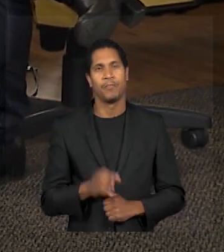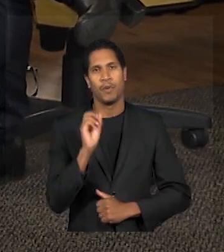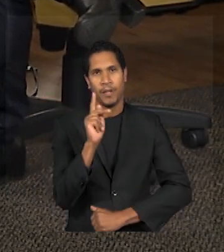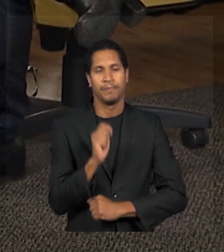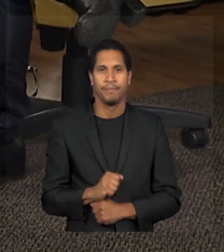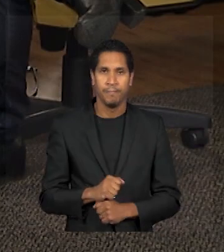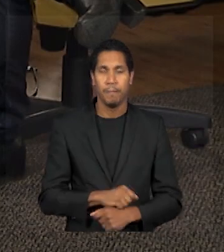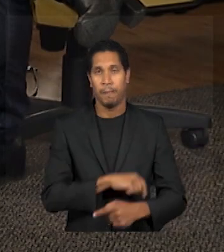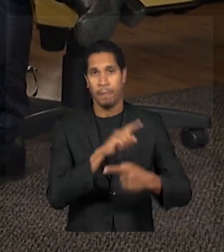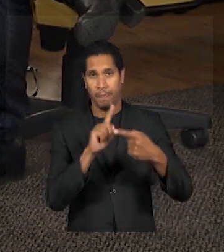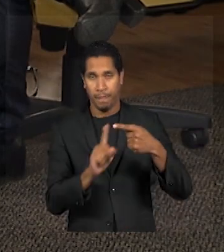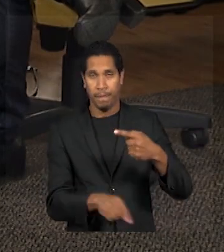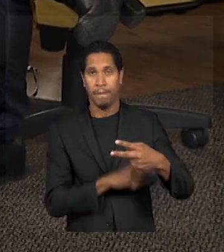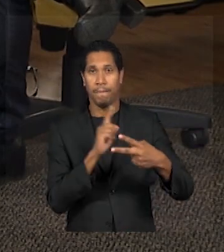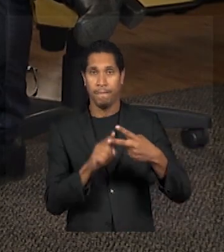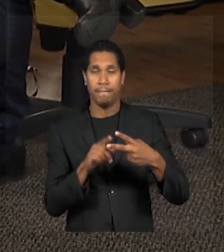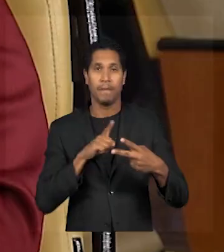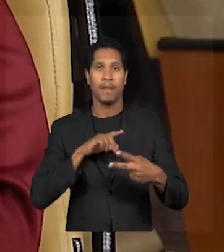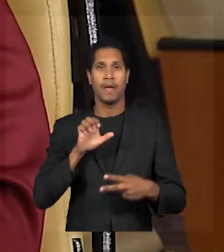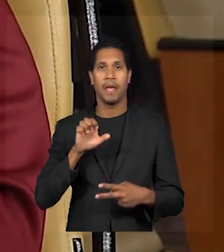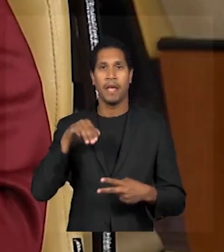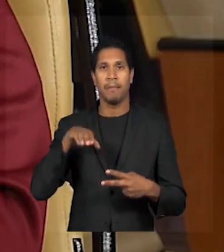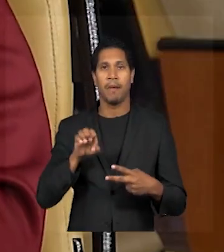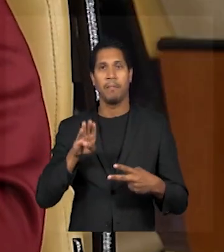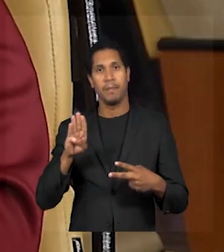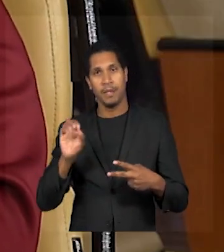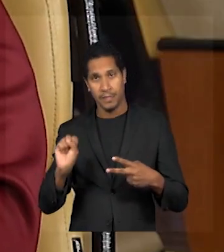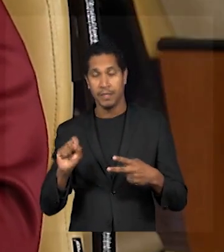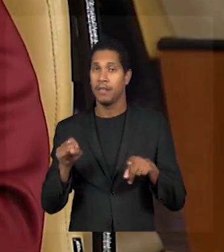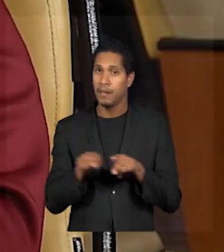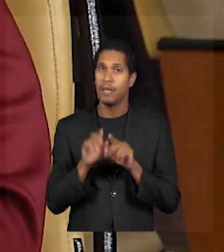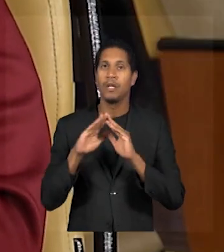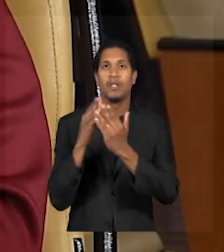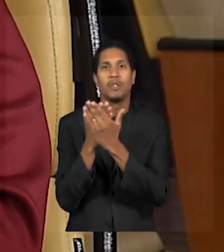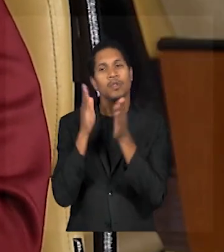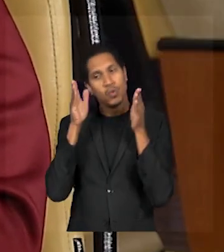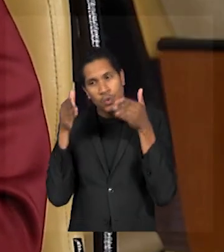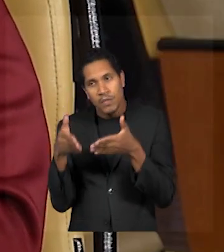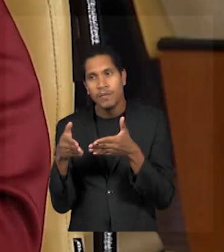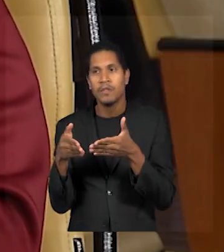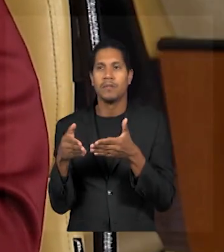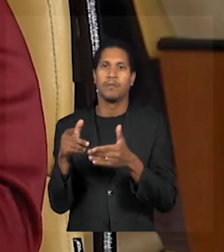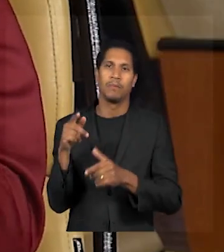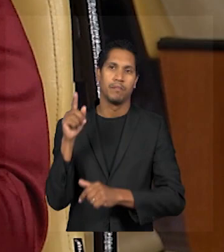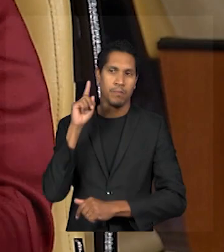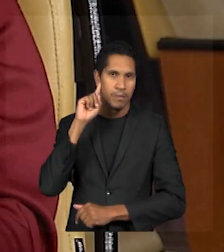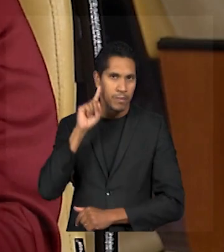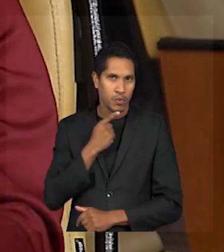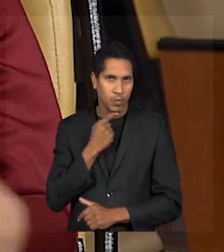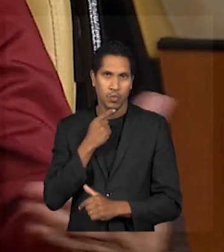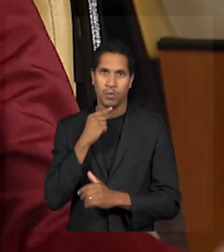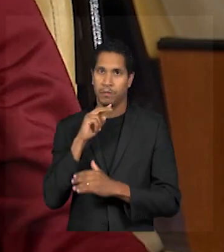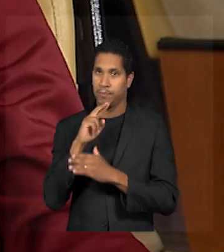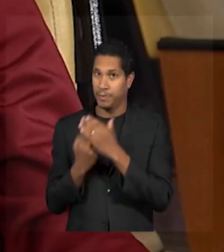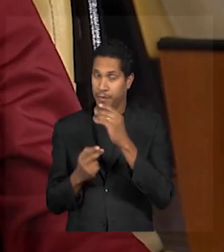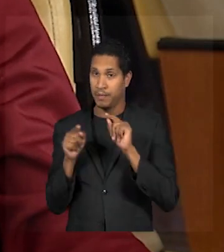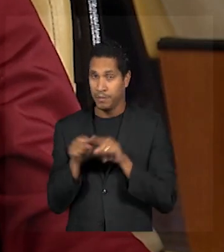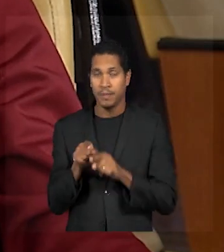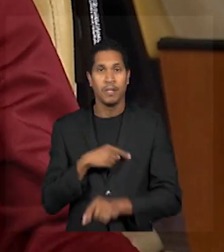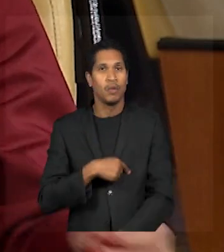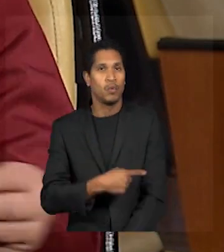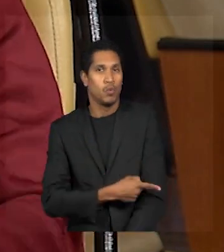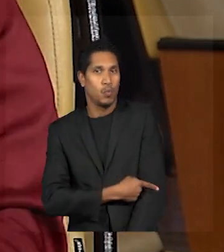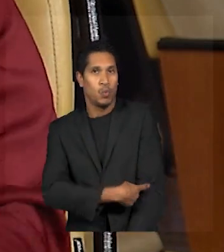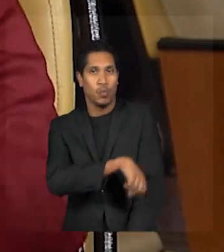opção são as EMEBs, que são escolas exclusivas para surdos. Do 1º ao 9º